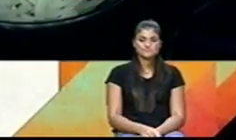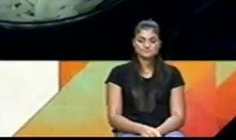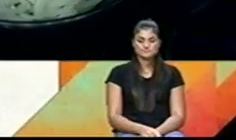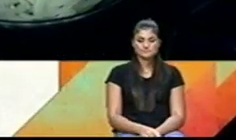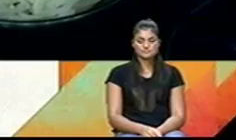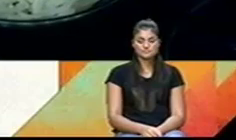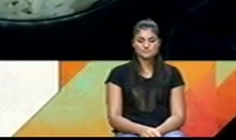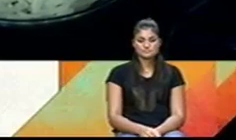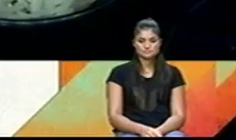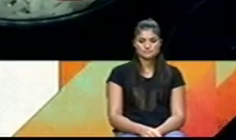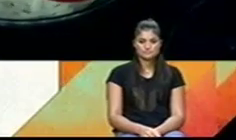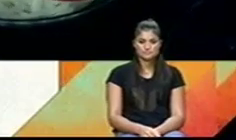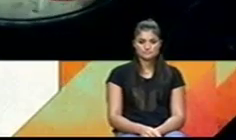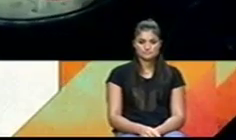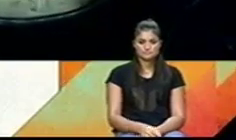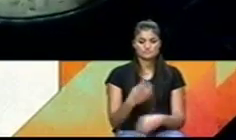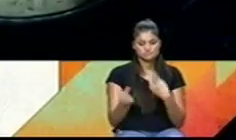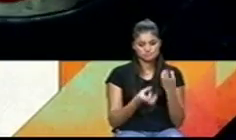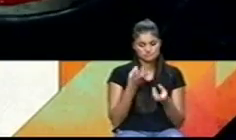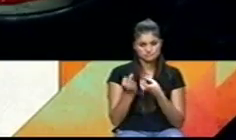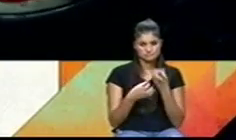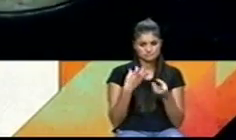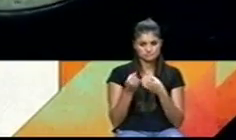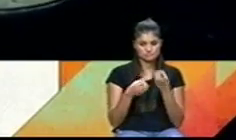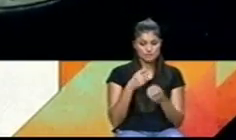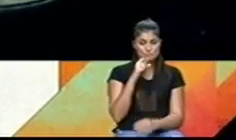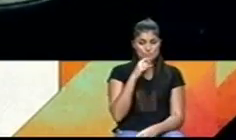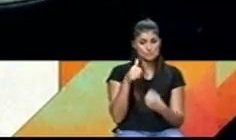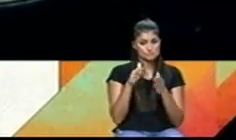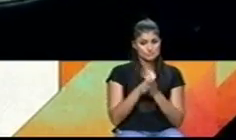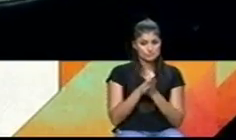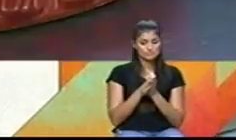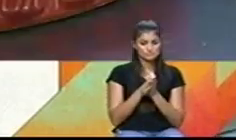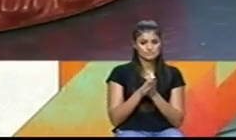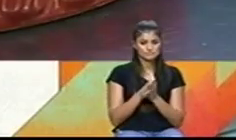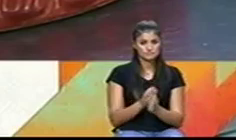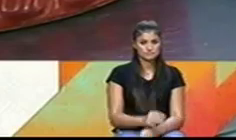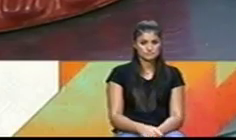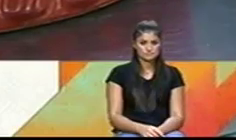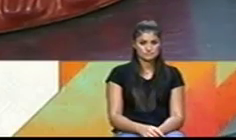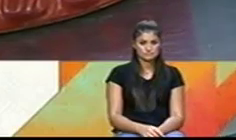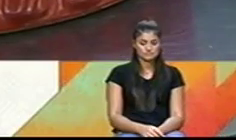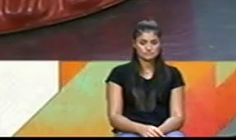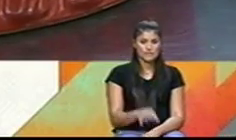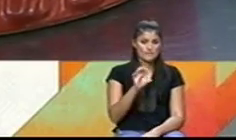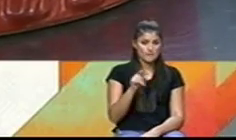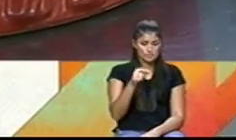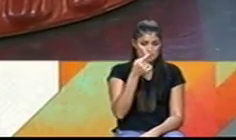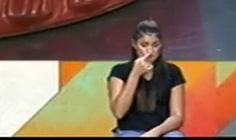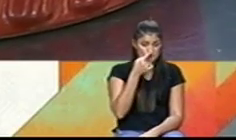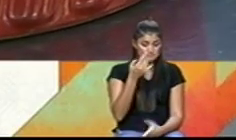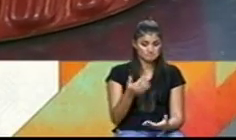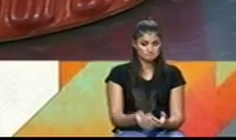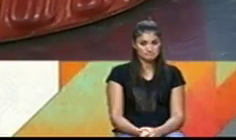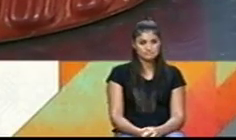Vamos deixar aqui que cozinhe. Posso pôr tudo e depois começar a alisar, não é? Sim, como for mais prático, como achares que te dá mais jeito.